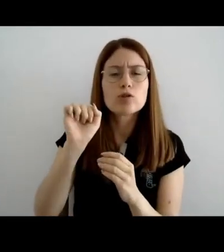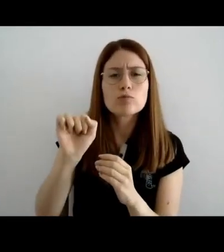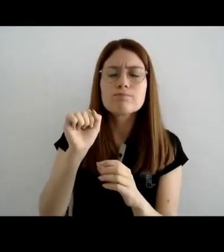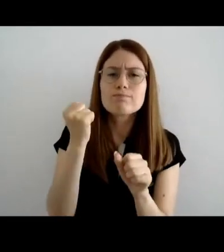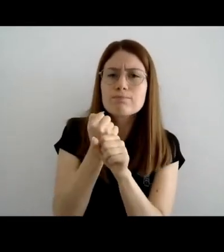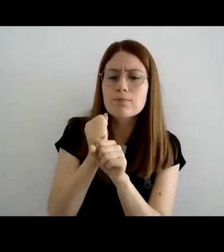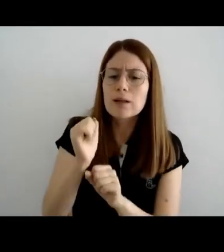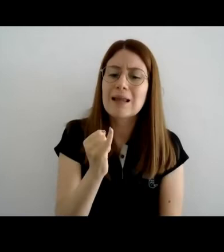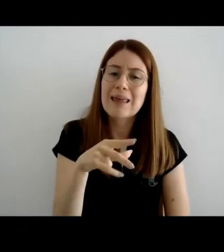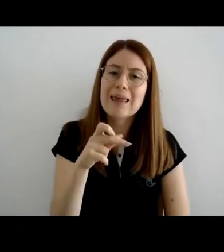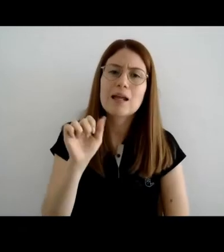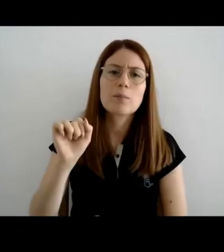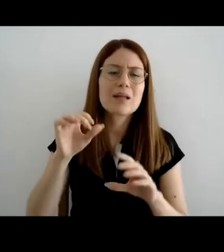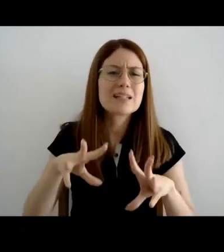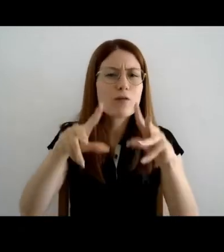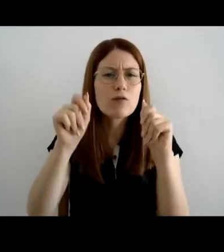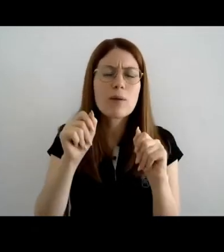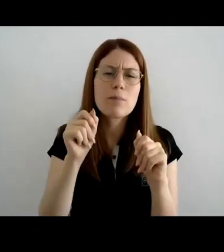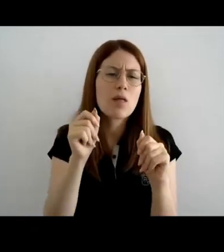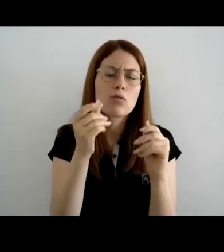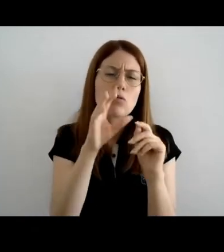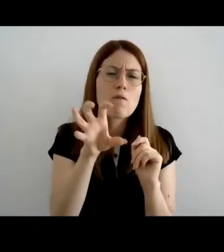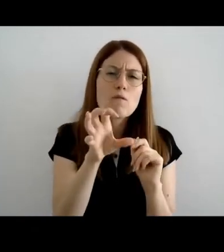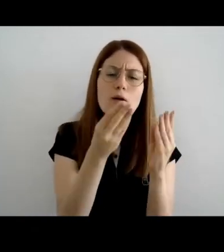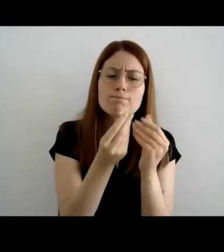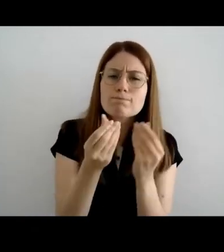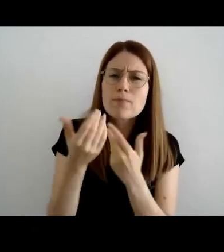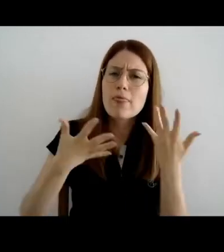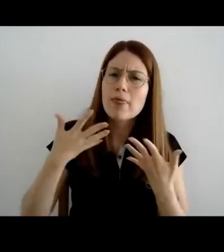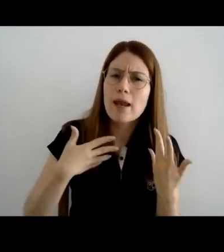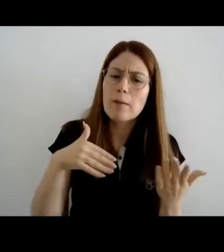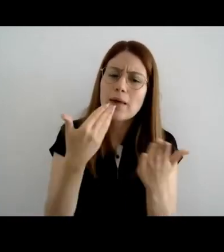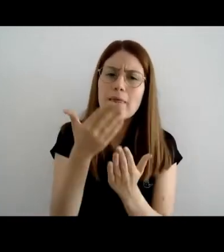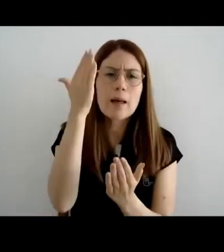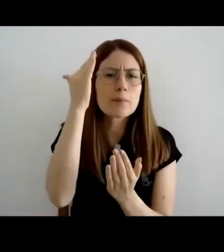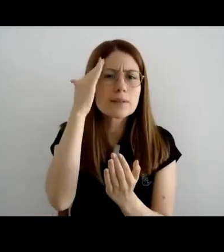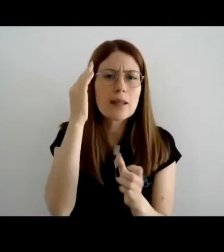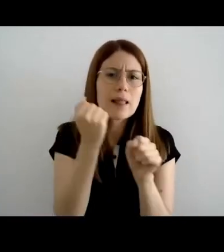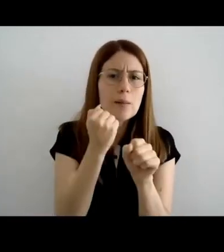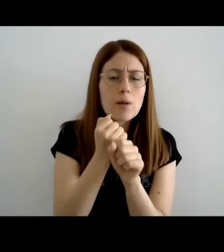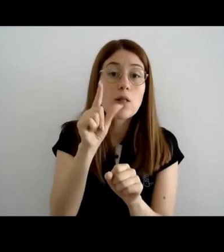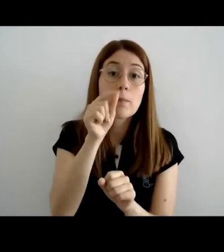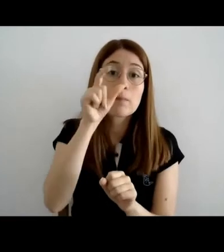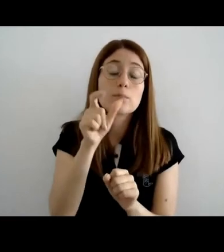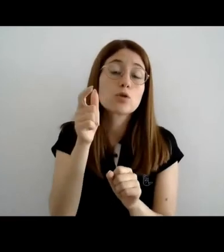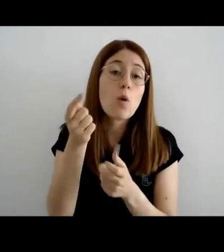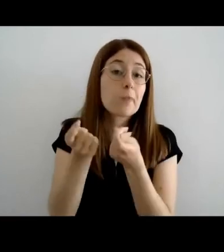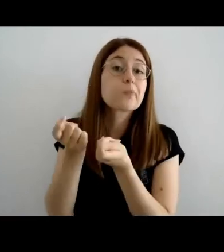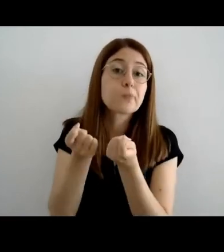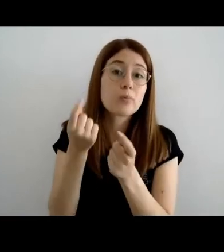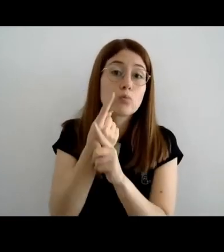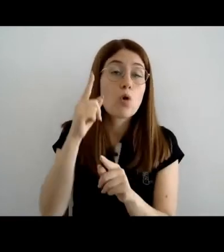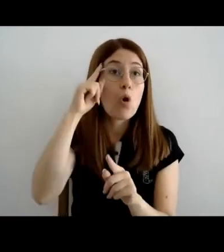neste desenvolvimento de soluções dinâmicas e versáteis da capacitação de trabalhadores dirigentes. Porque precisamente pretendemos que os